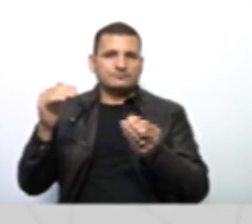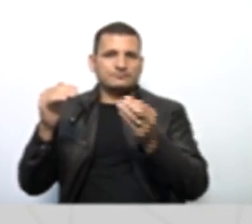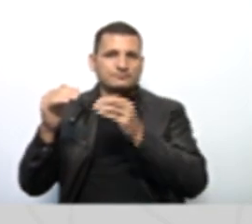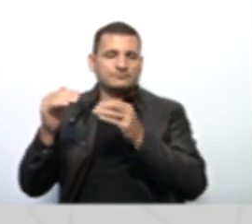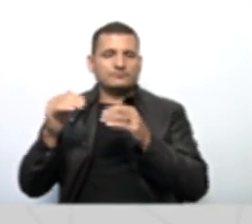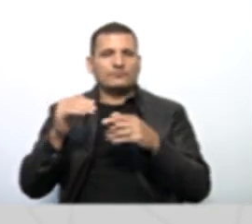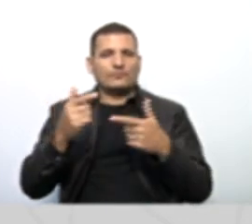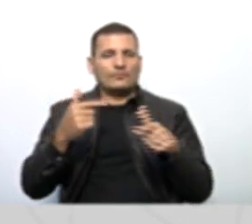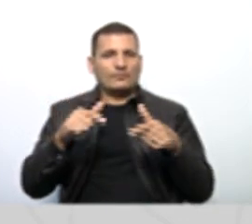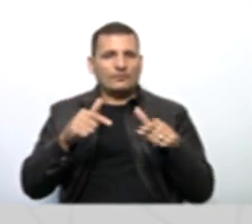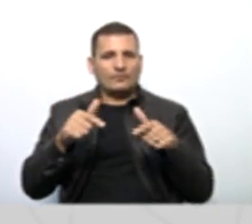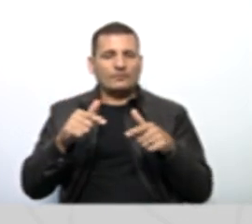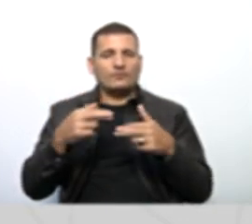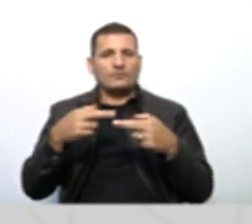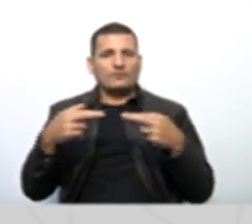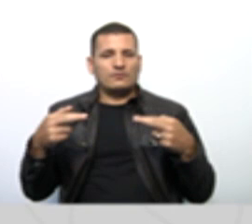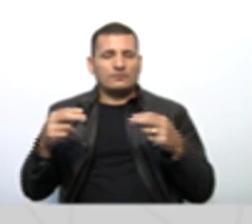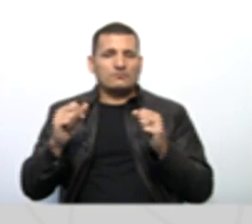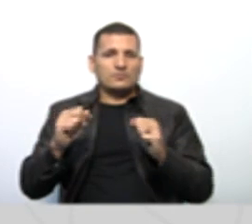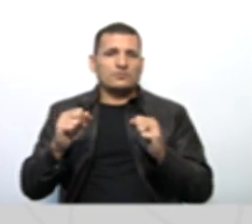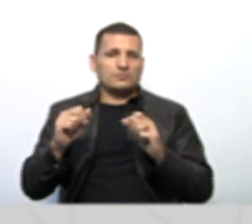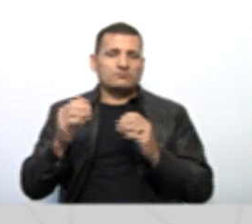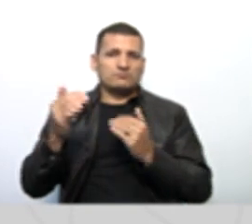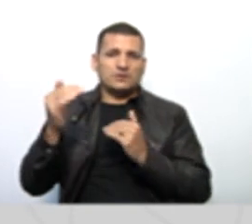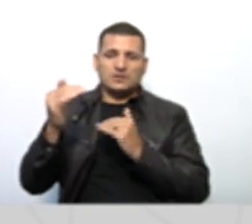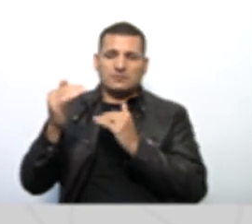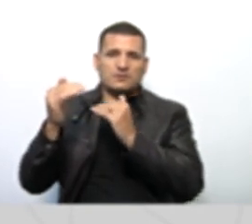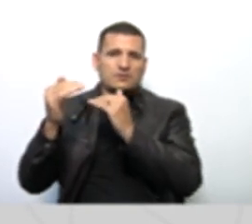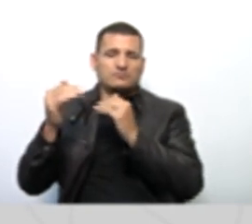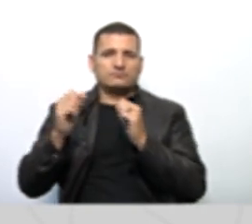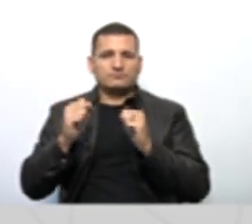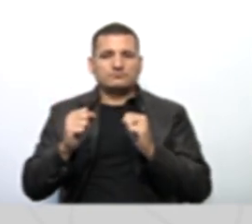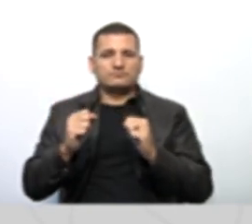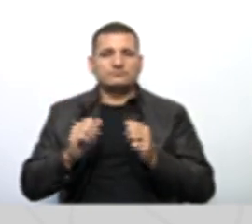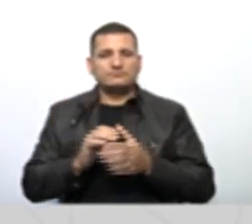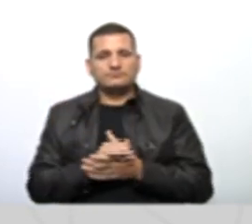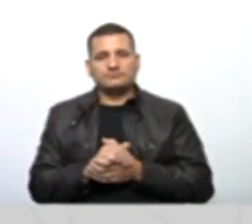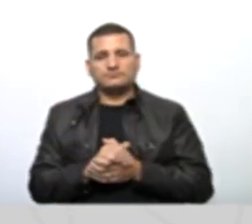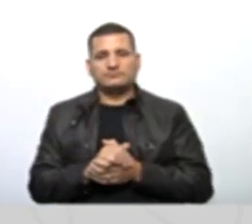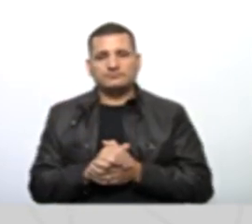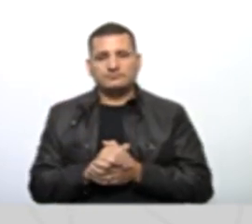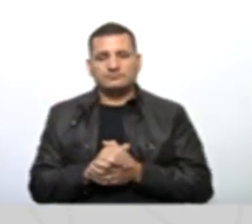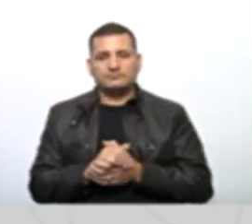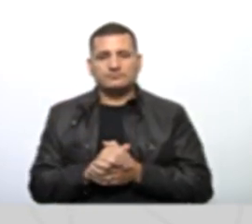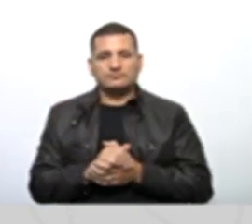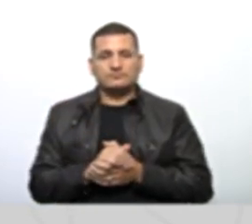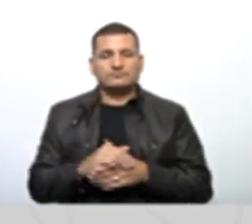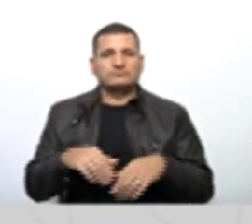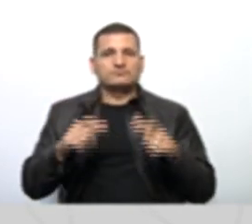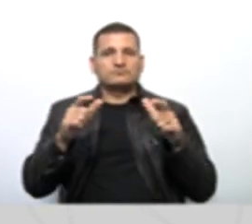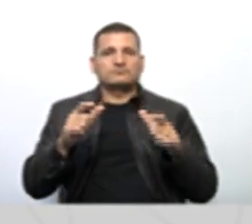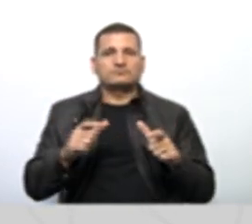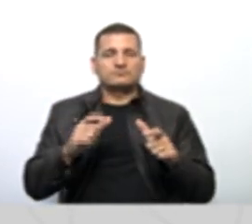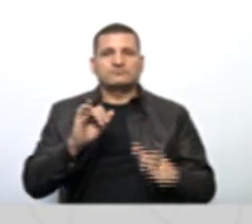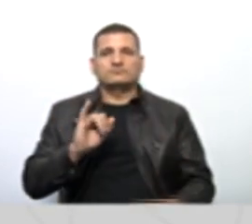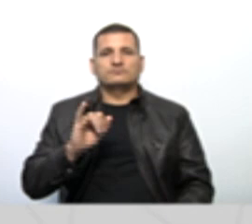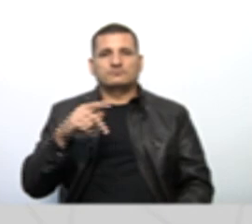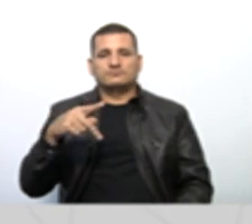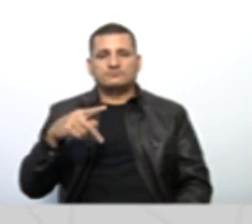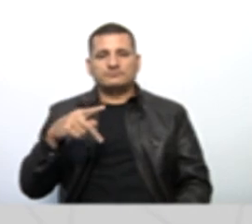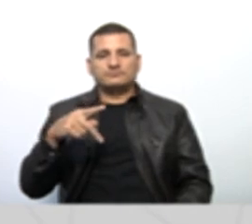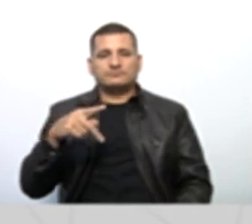redes ele pode ser oferecido pelas camadas pessoal ok né e o endereço ip aqui que nós